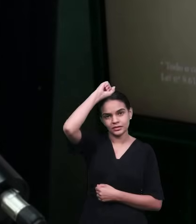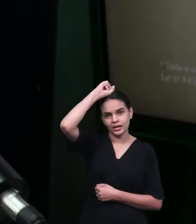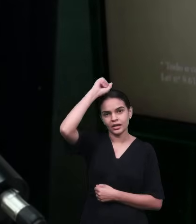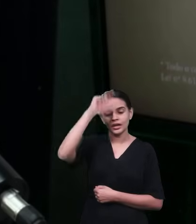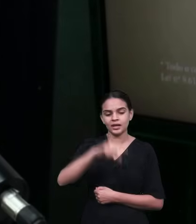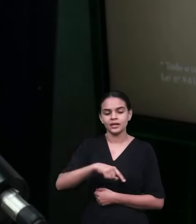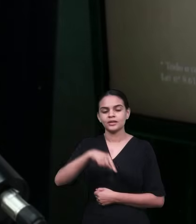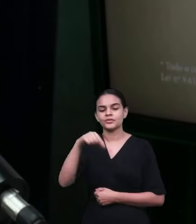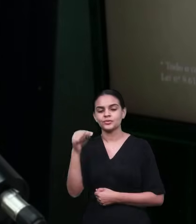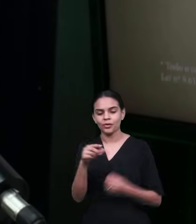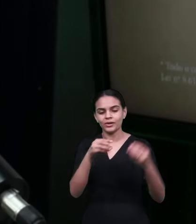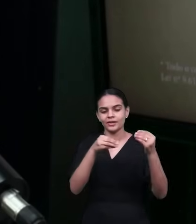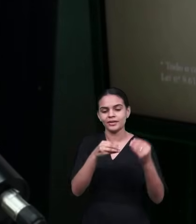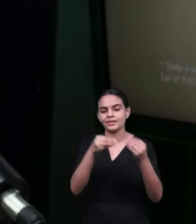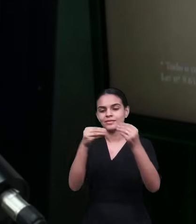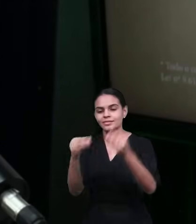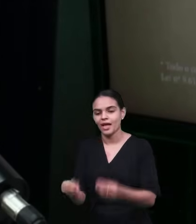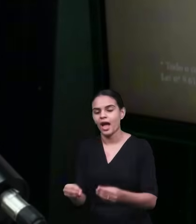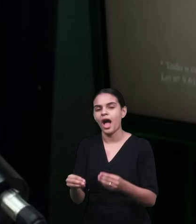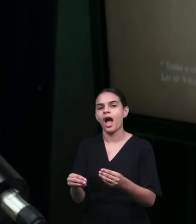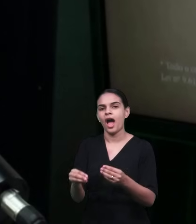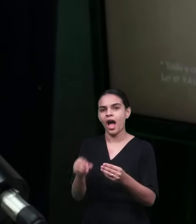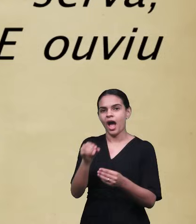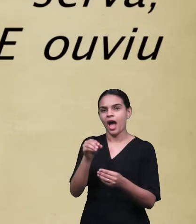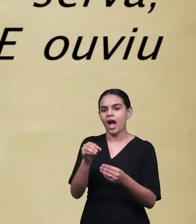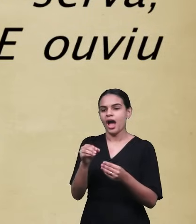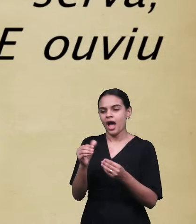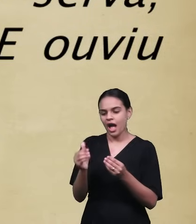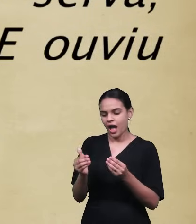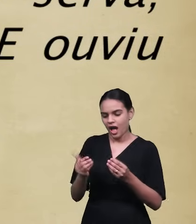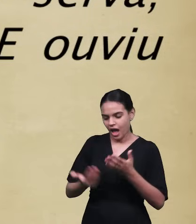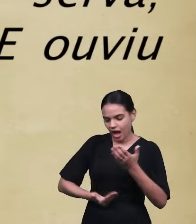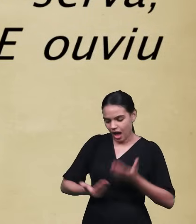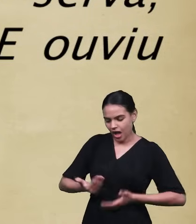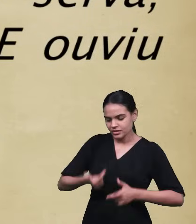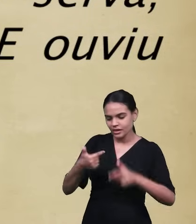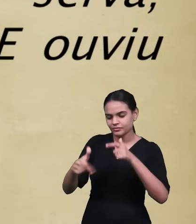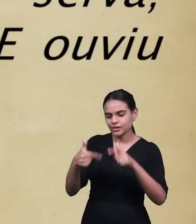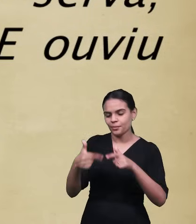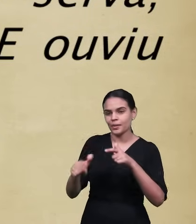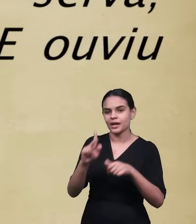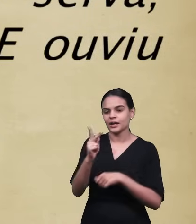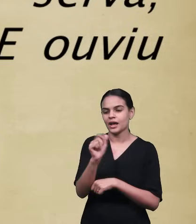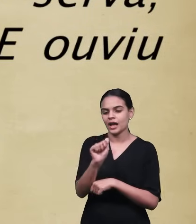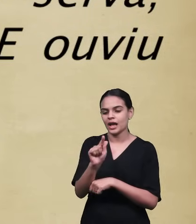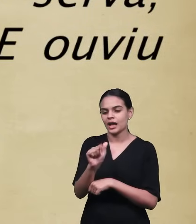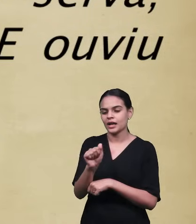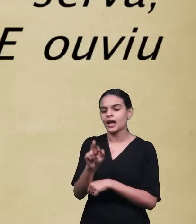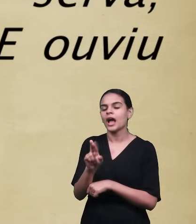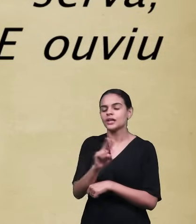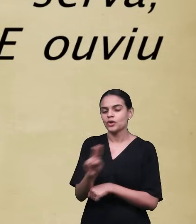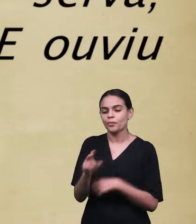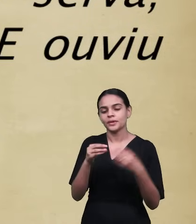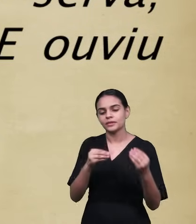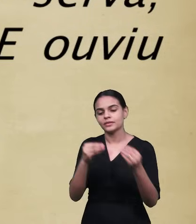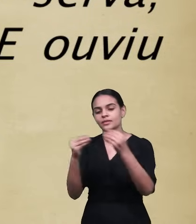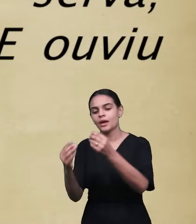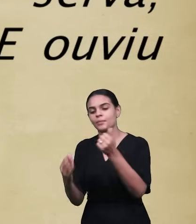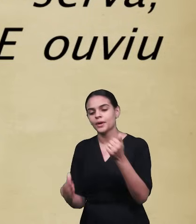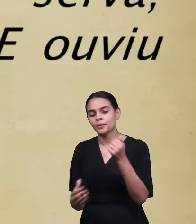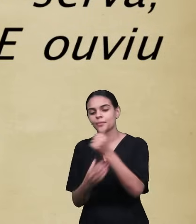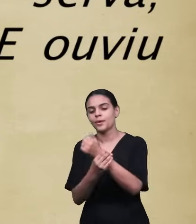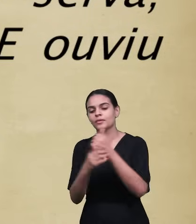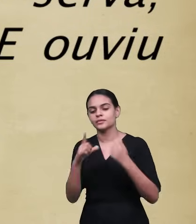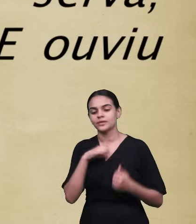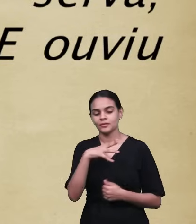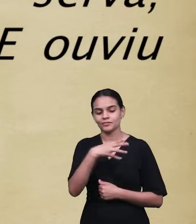decisão, ela entrega ali a funcionária serviçal da casa Agar para Abrão, só que isso vai gerar